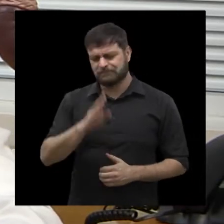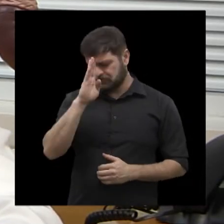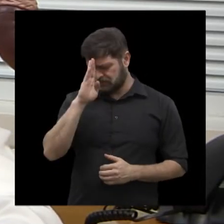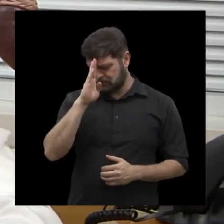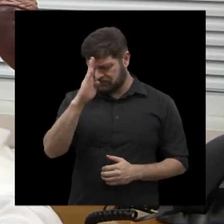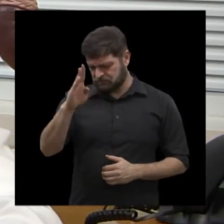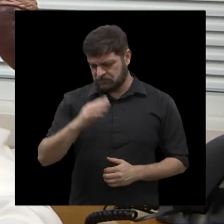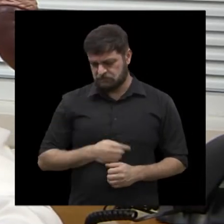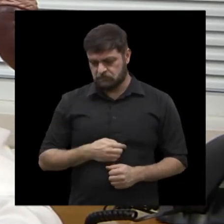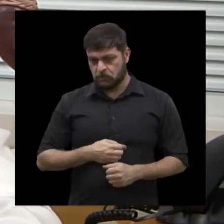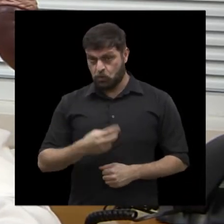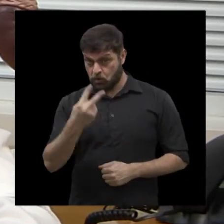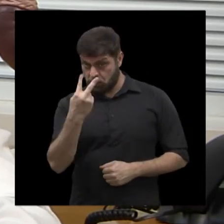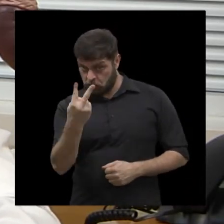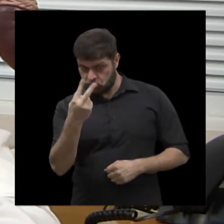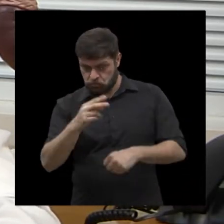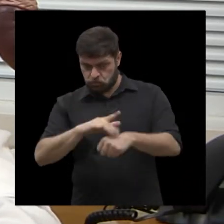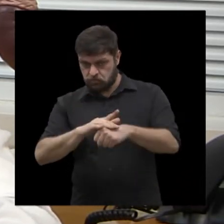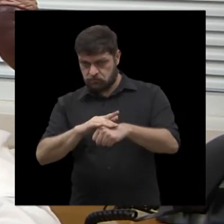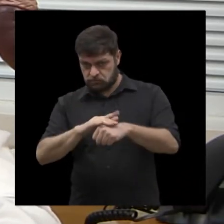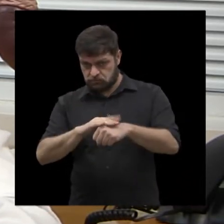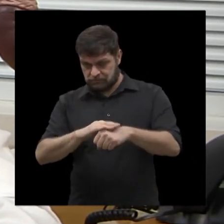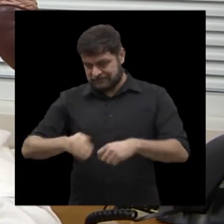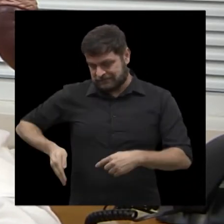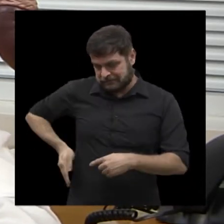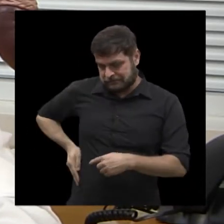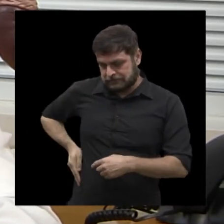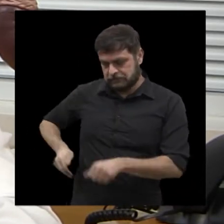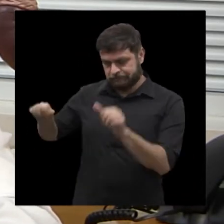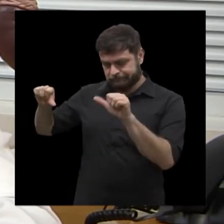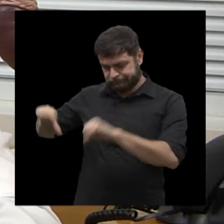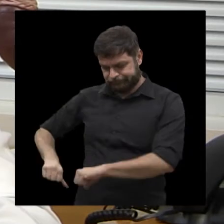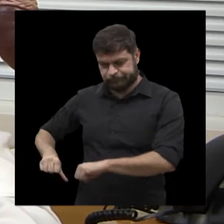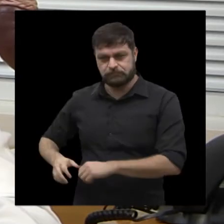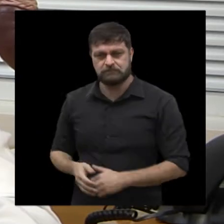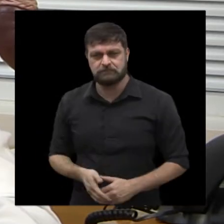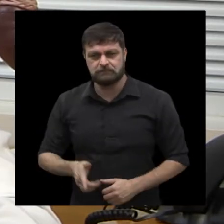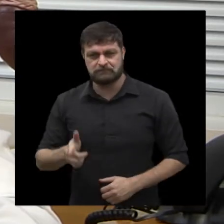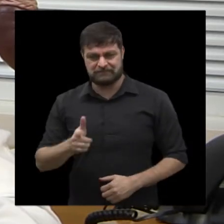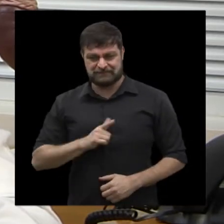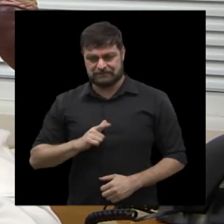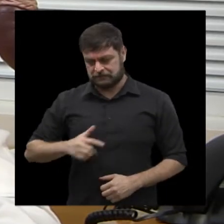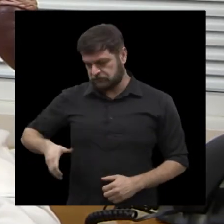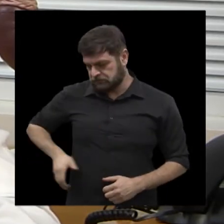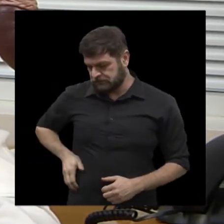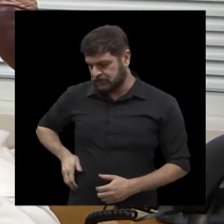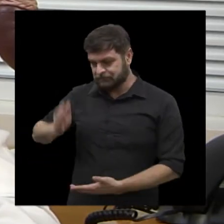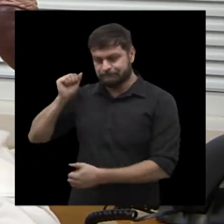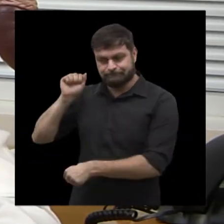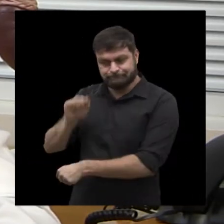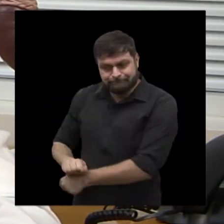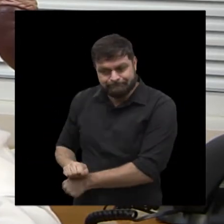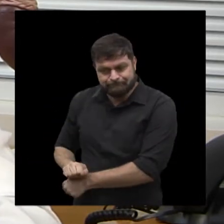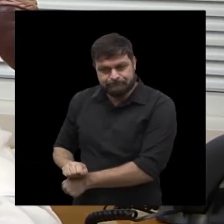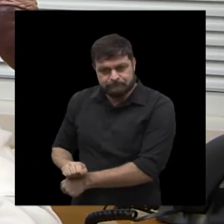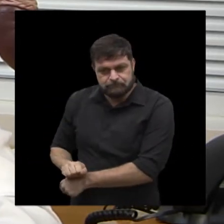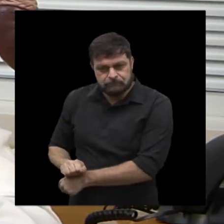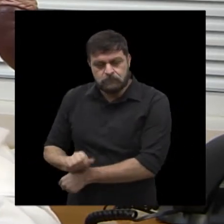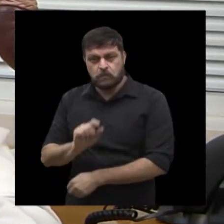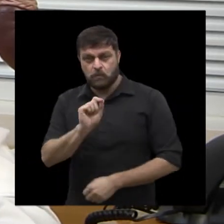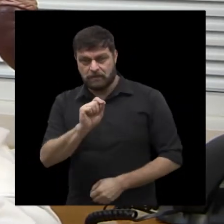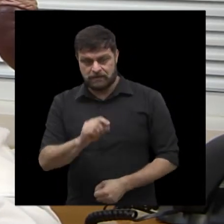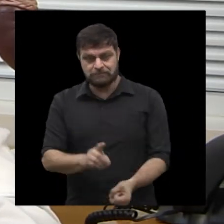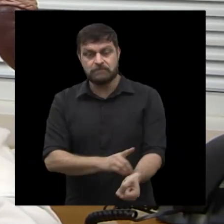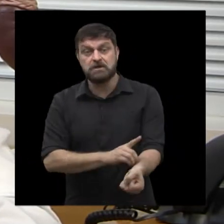principalmente as duas patologias que levam a uma insuficiência renal crônica, vamos dizer assim, a parada de funcionamento dos rins, é